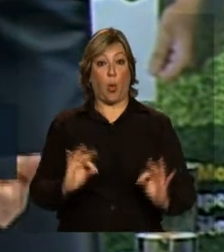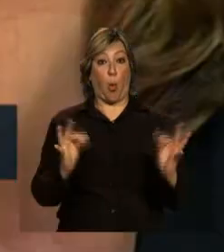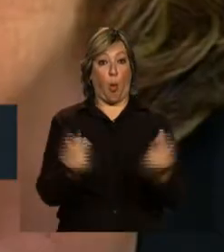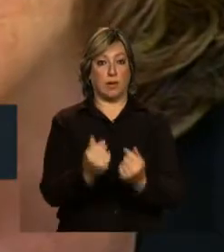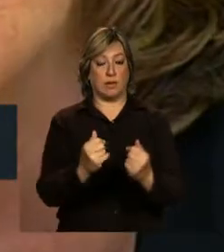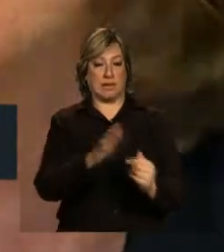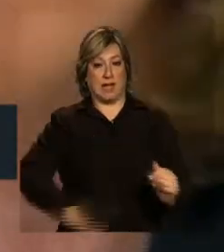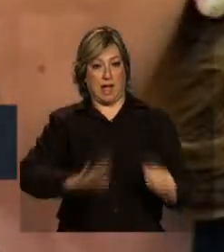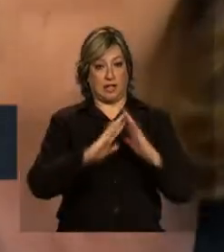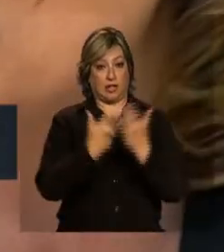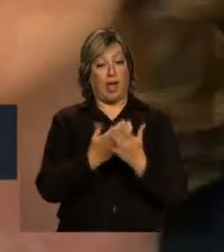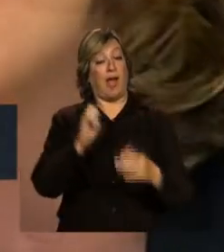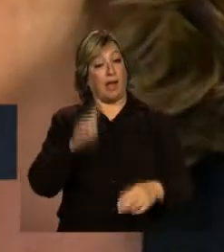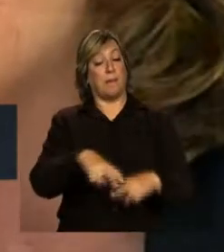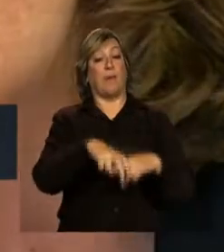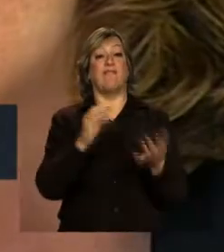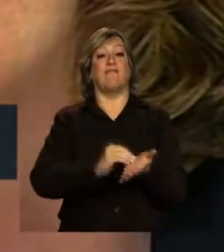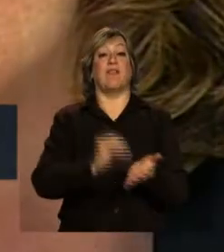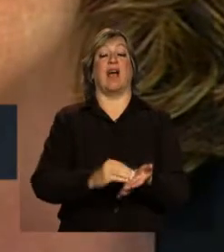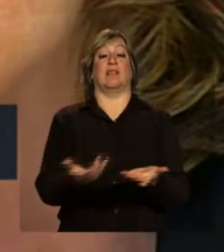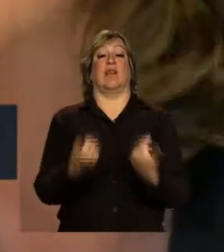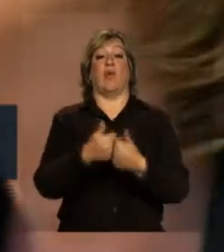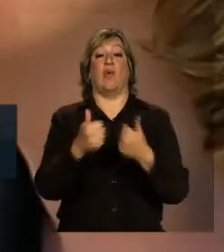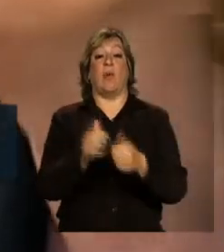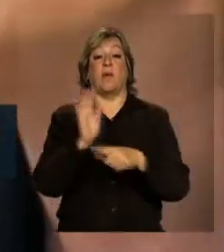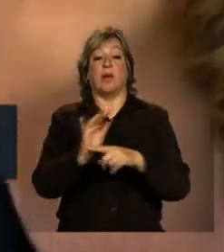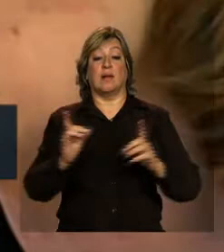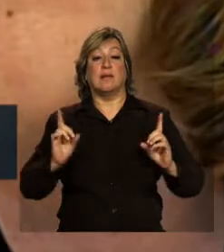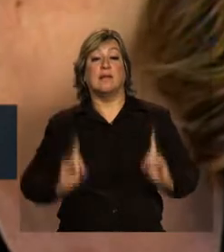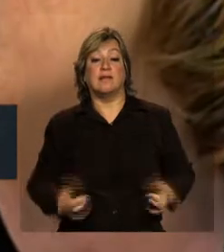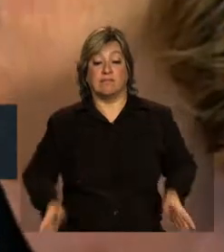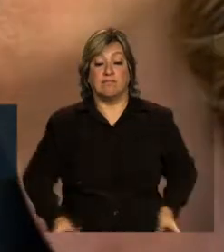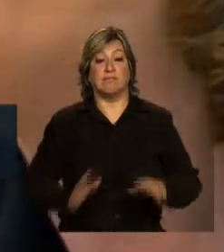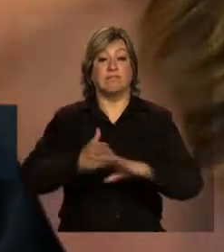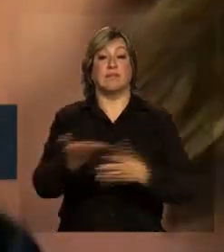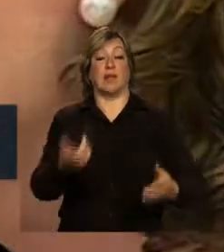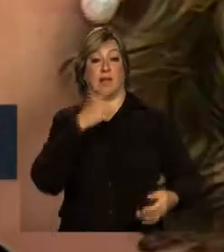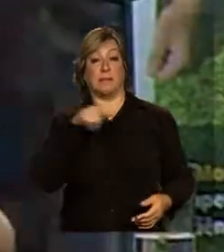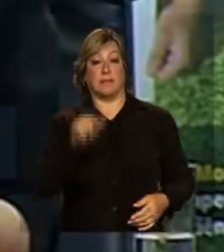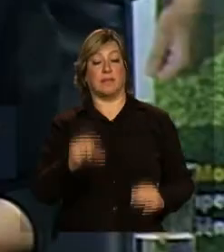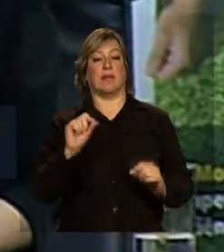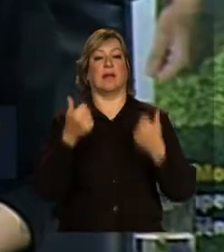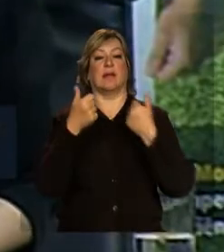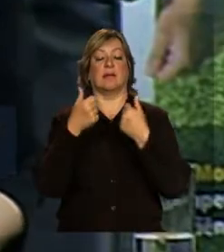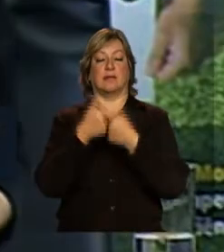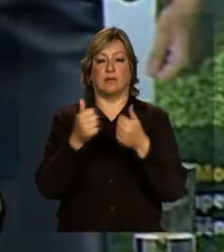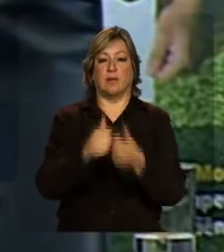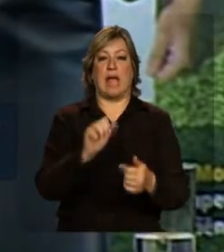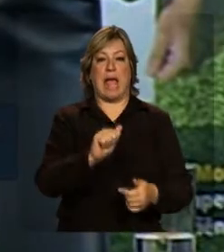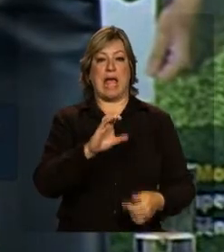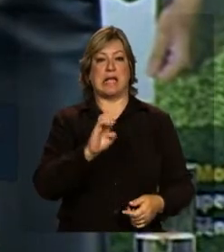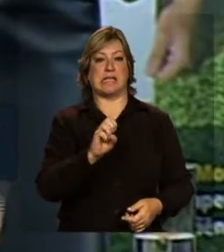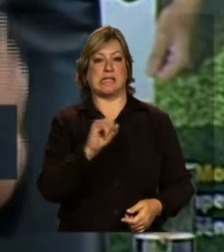ainda na escola é a ausência do transporte acessível. Então, o transporte acessível atende a um